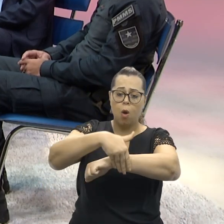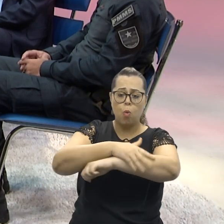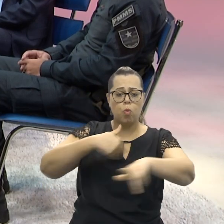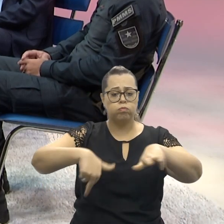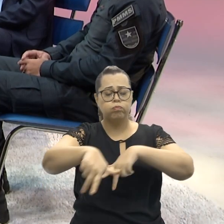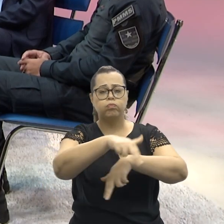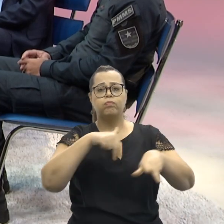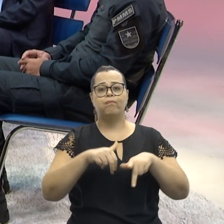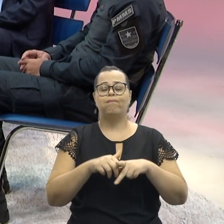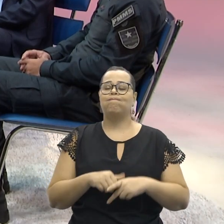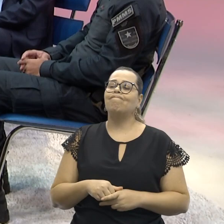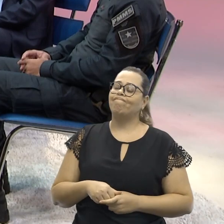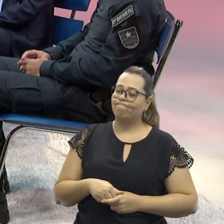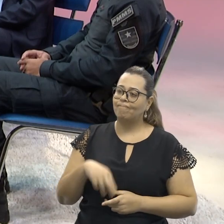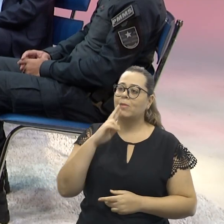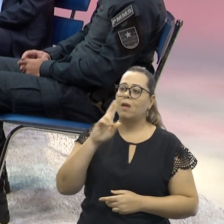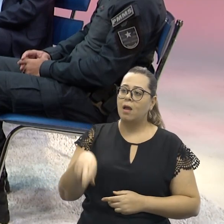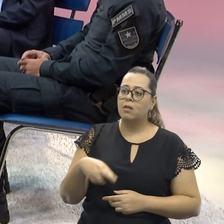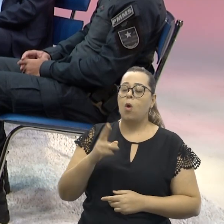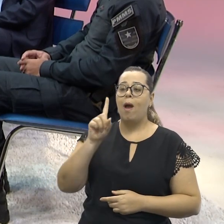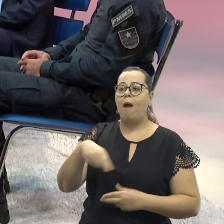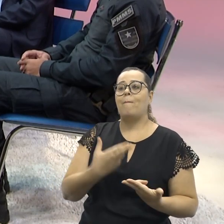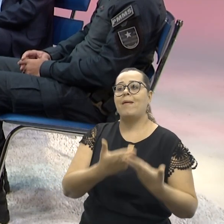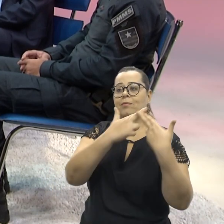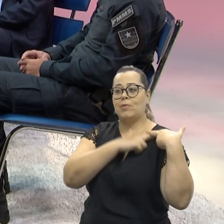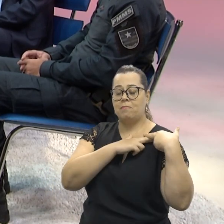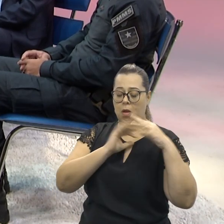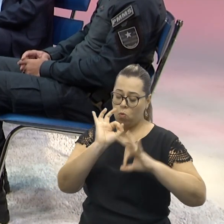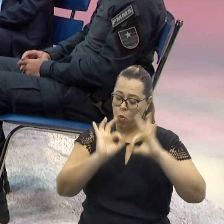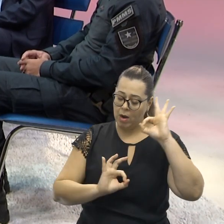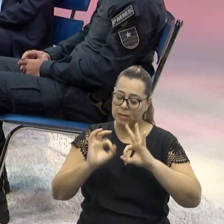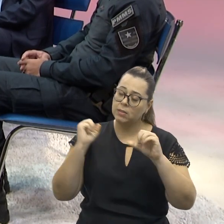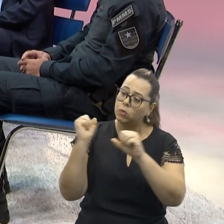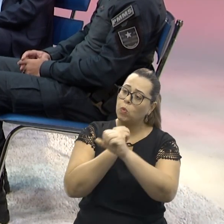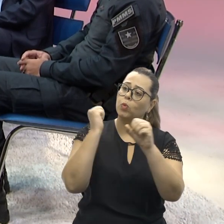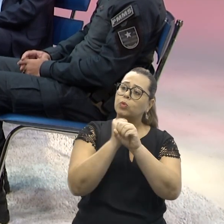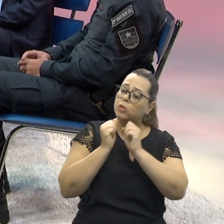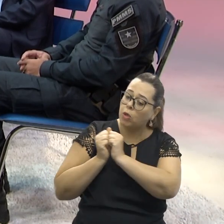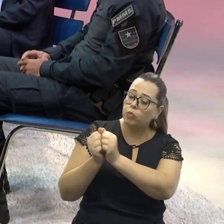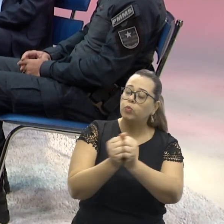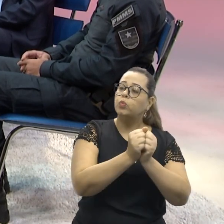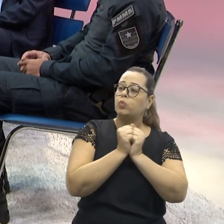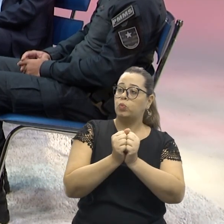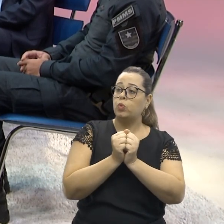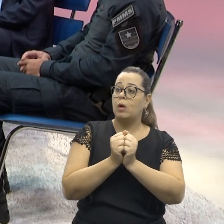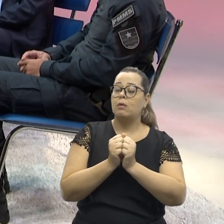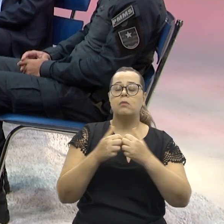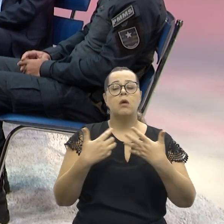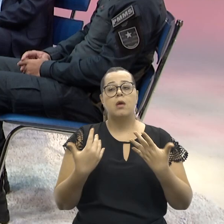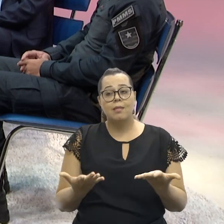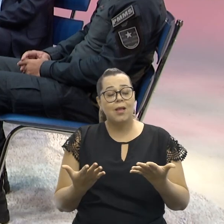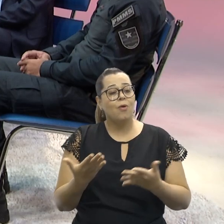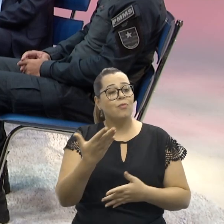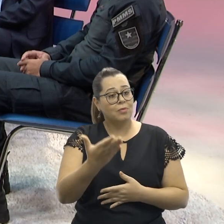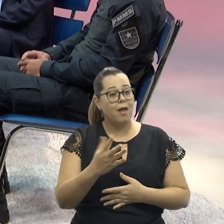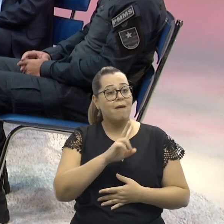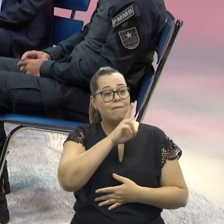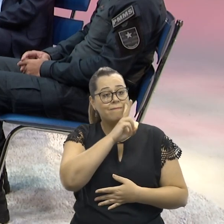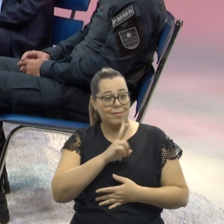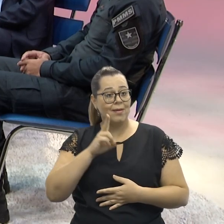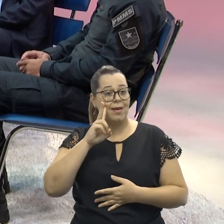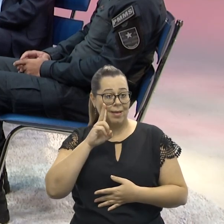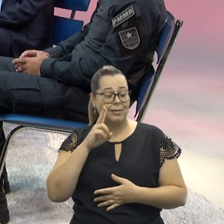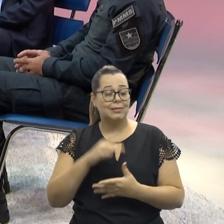uma responsabilidade de todos nós, essa construção desse trânsito mais seguro. E passa, vereador, por essa parte